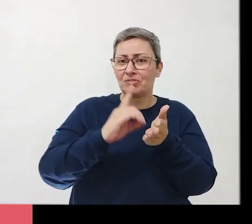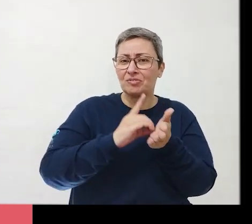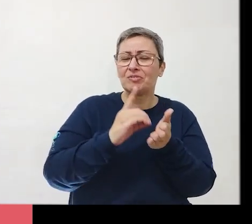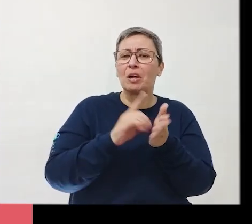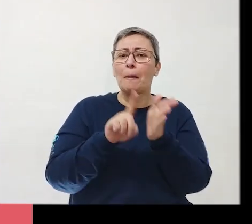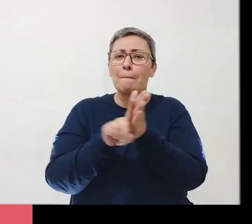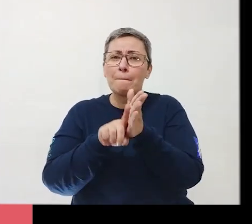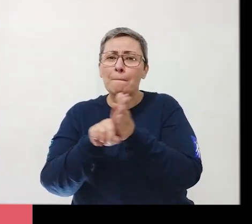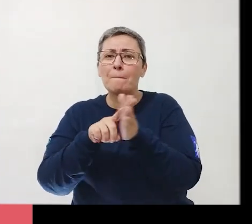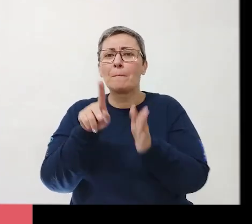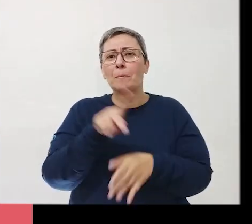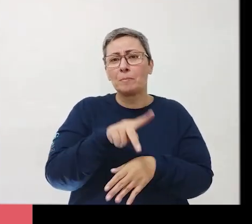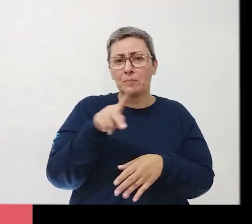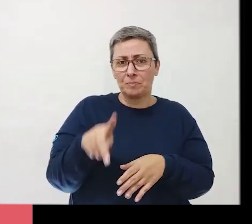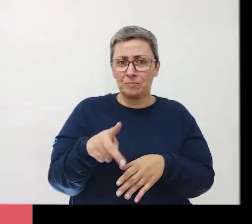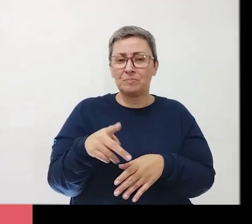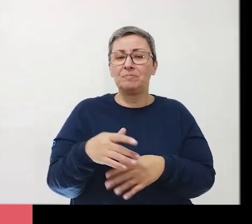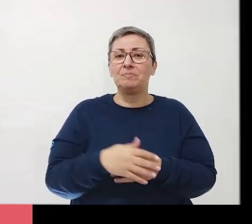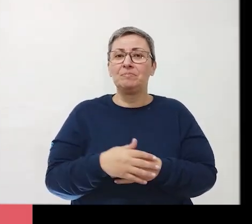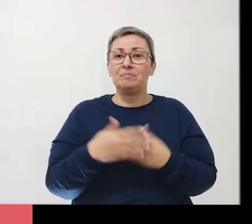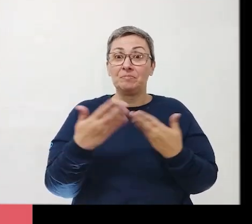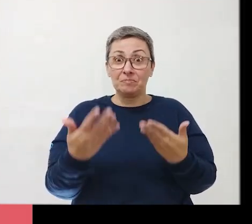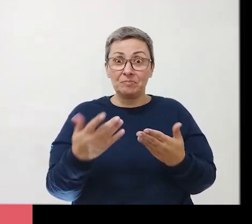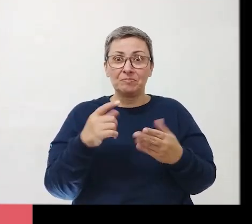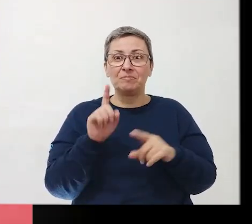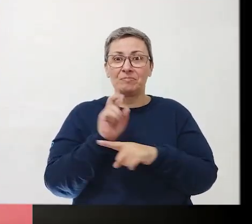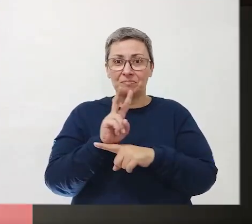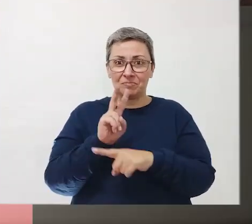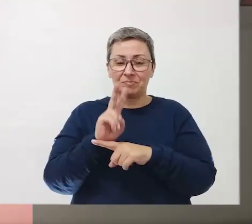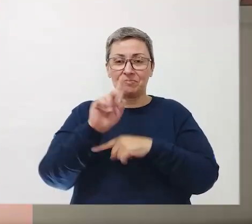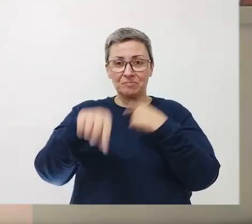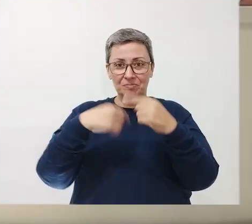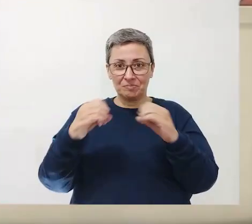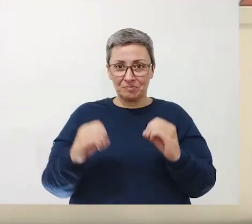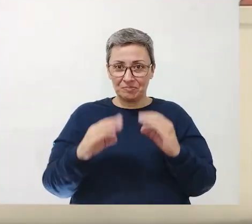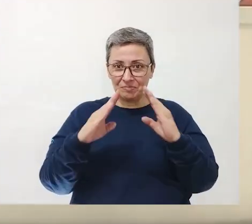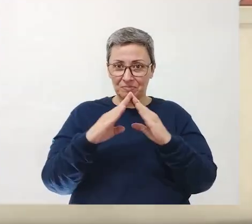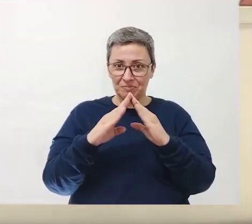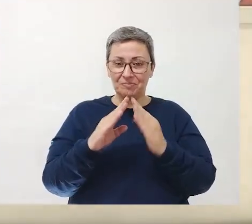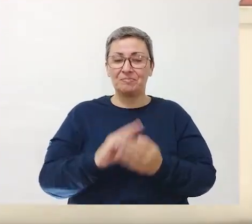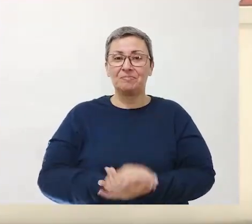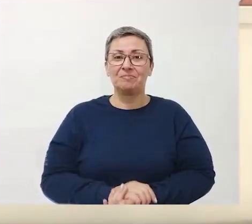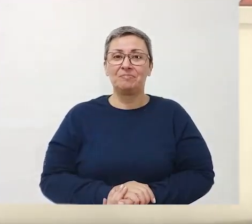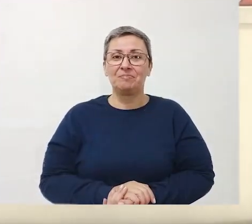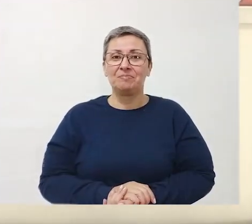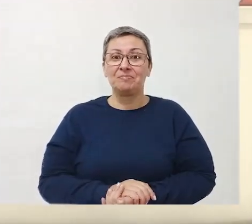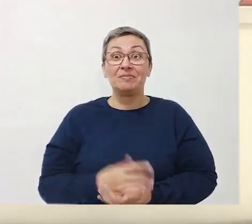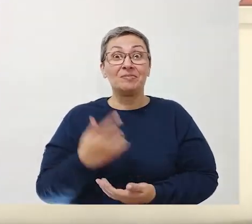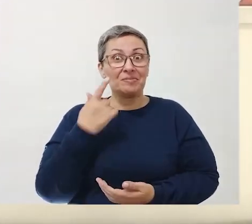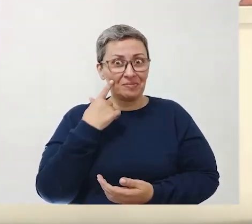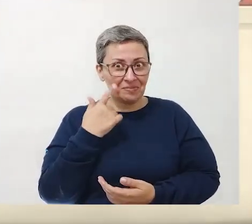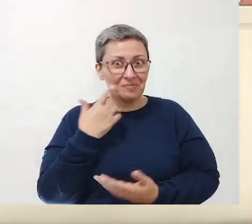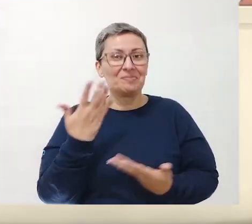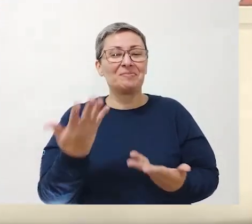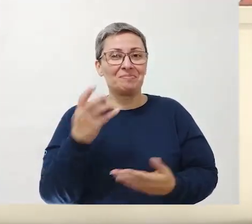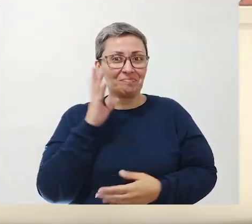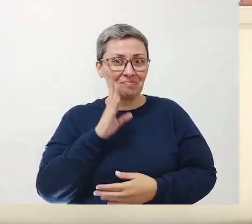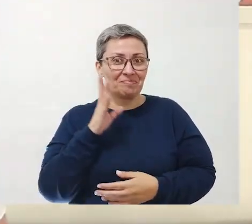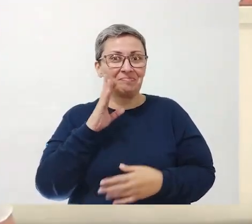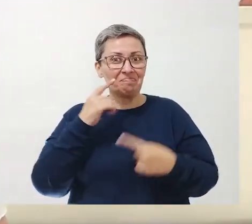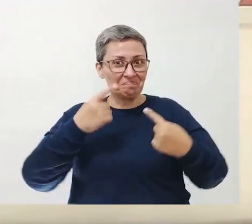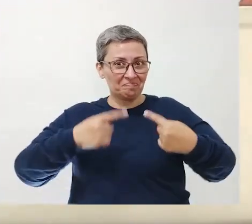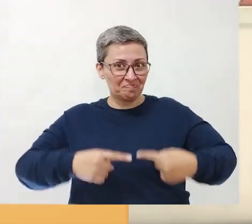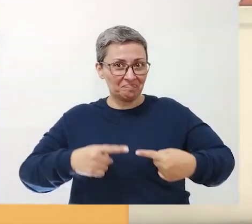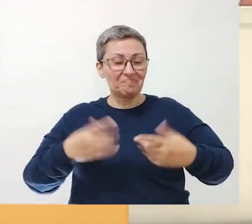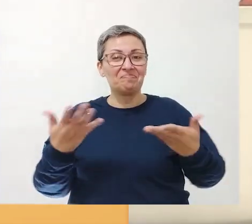professor. Se cuidem e até o nosso próximo encontro. Olha só, legal, o desafio então tá lançado pelo